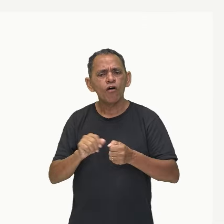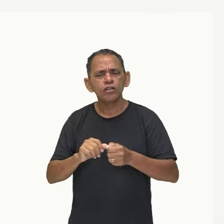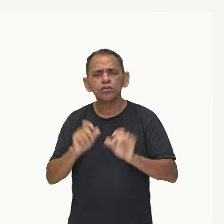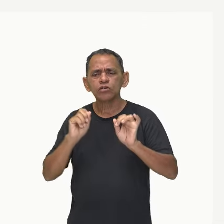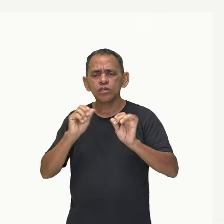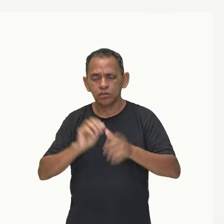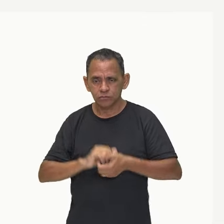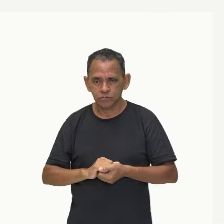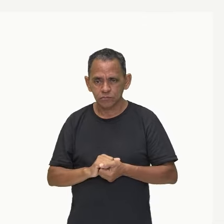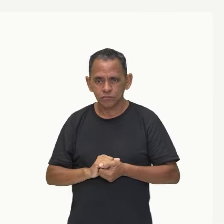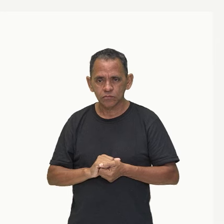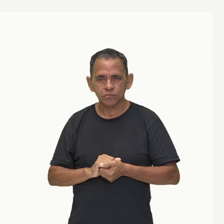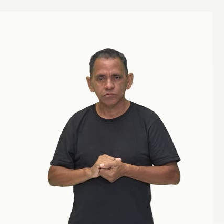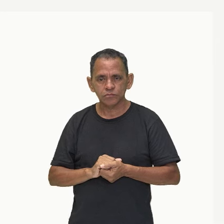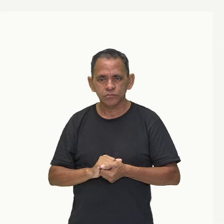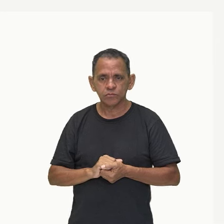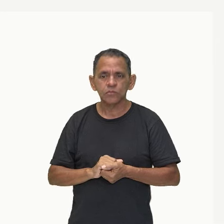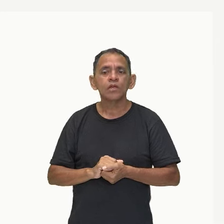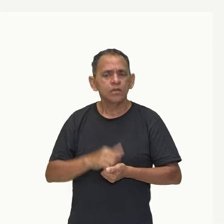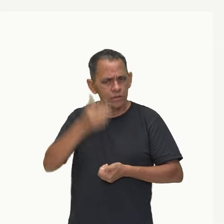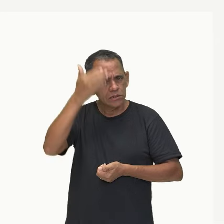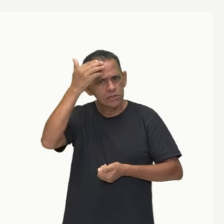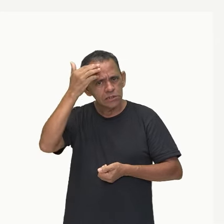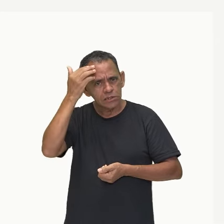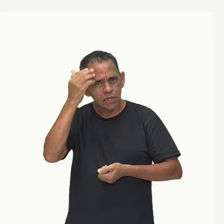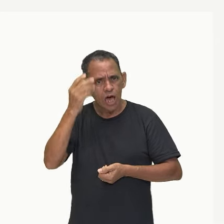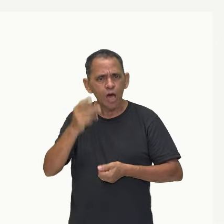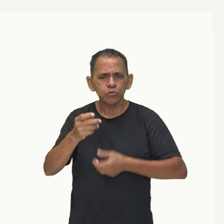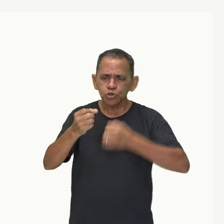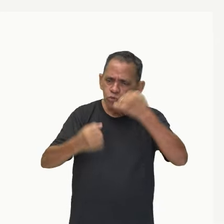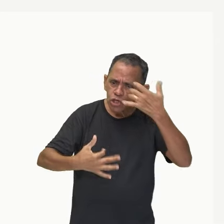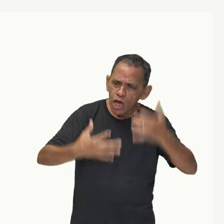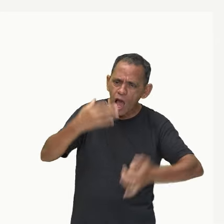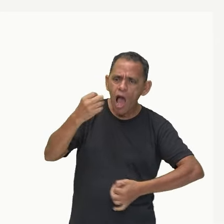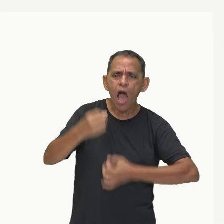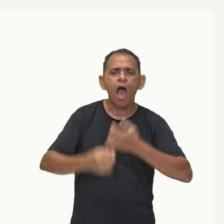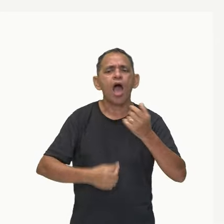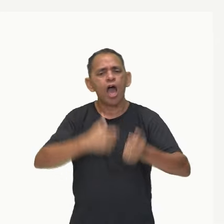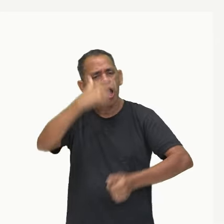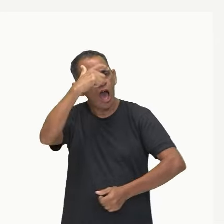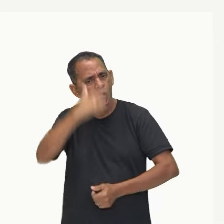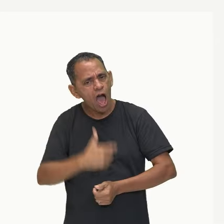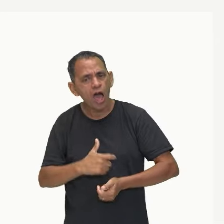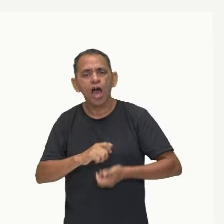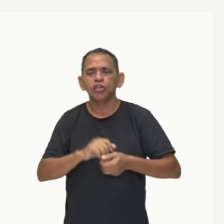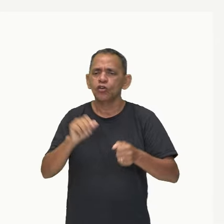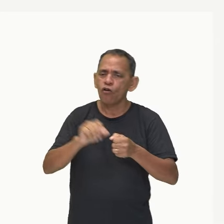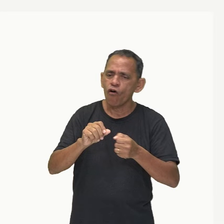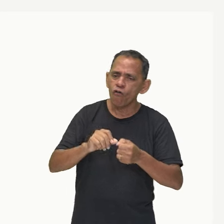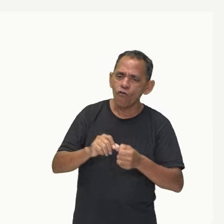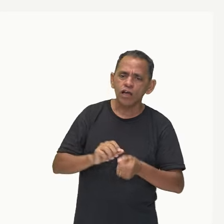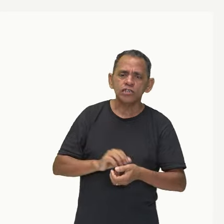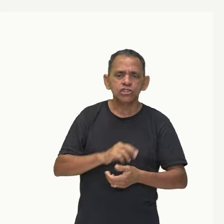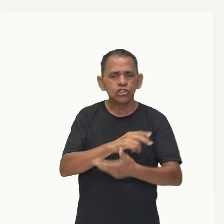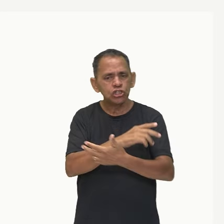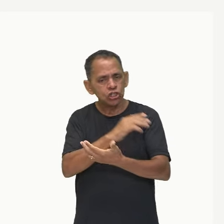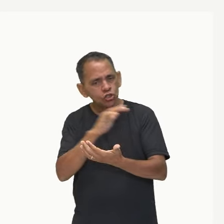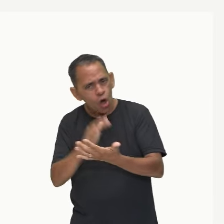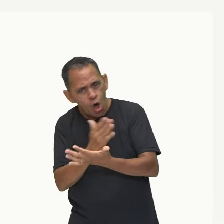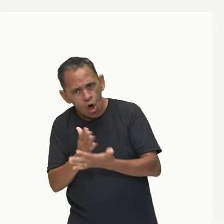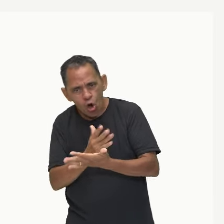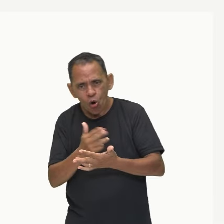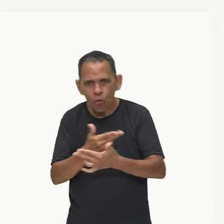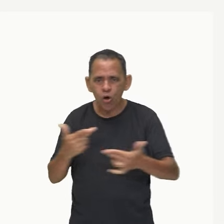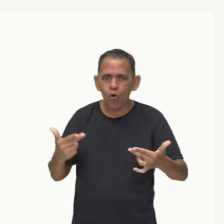sabe. Ela sabe dizer o que faz. Eu estou fazendo isso. Ponto. Para